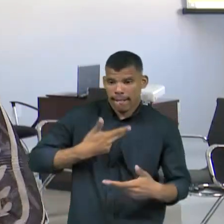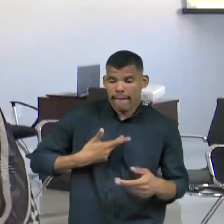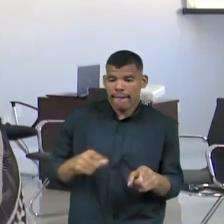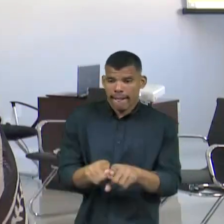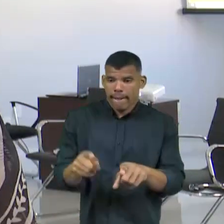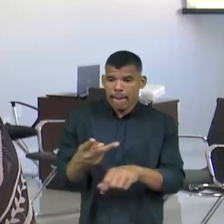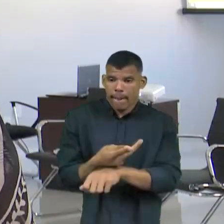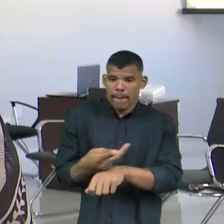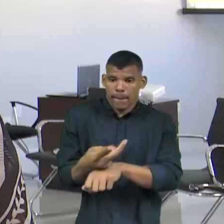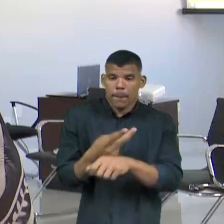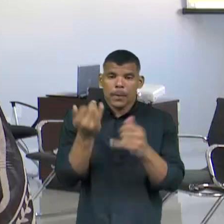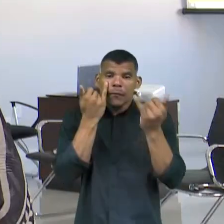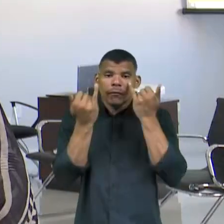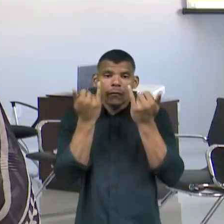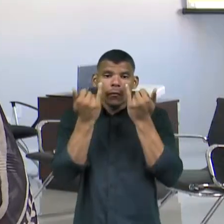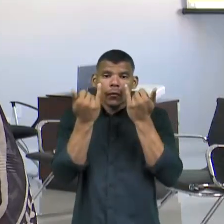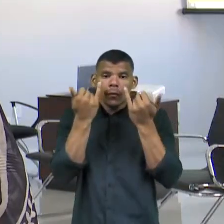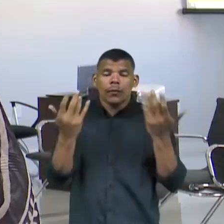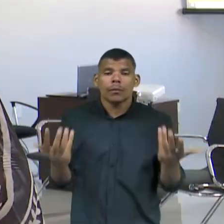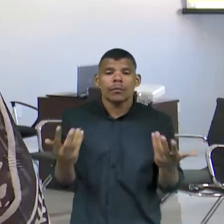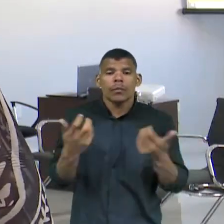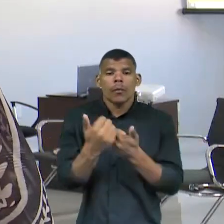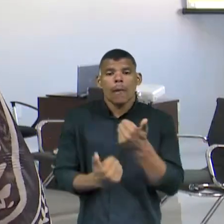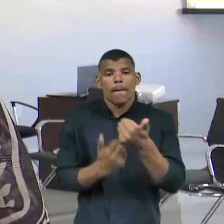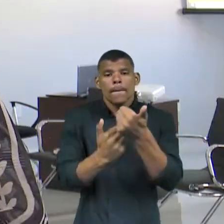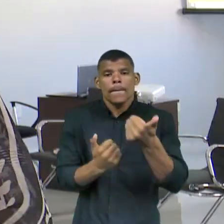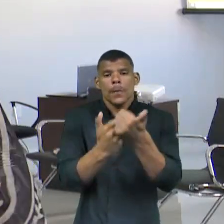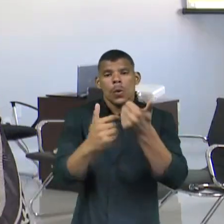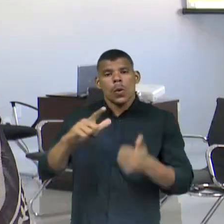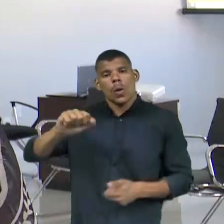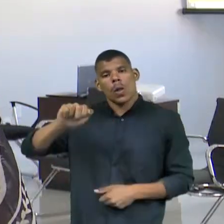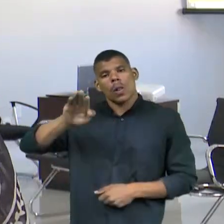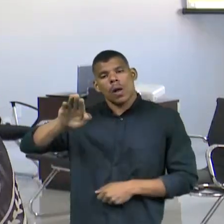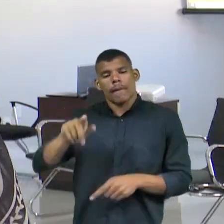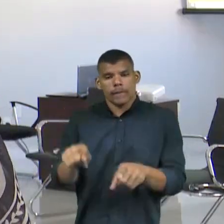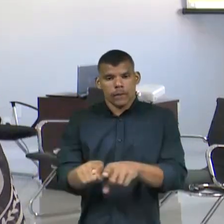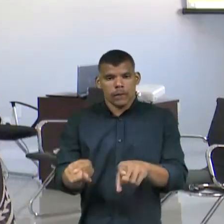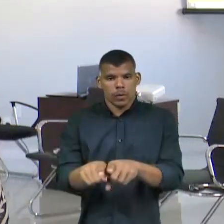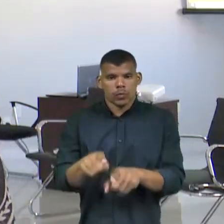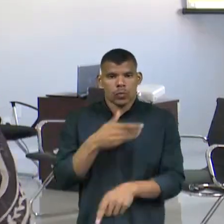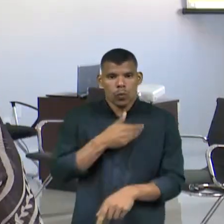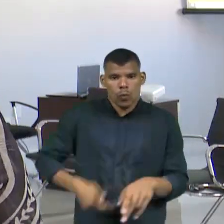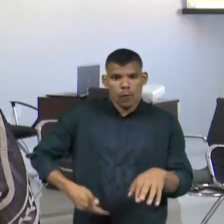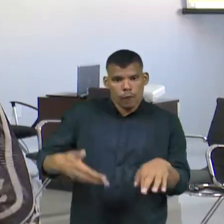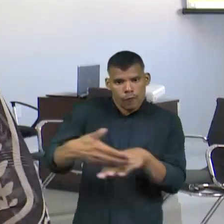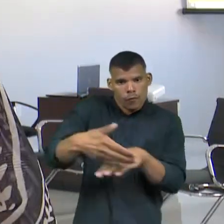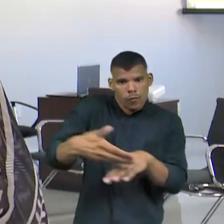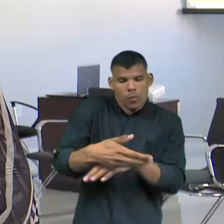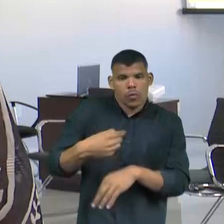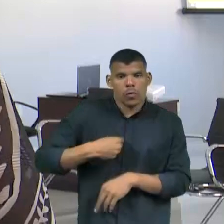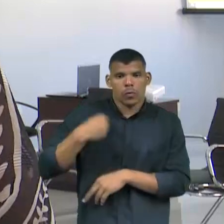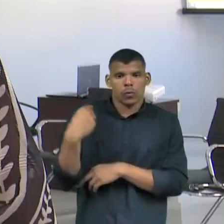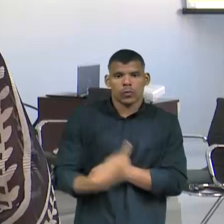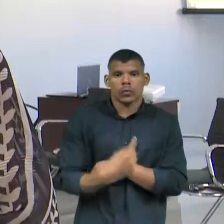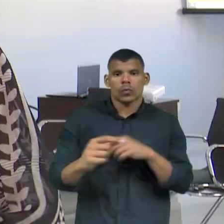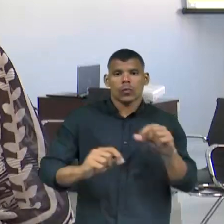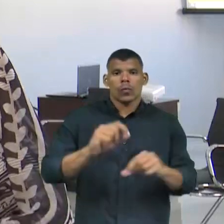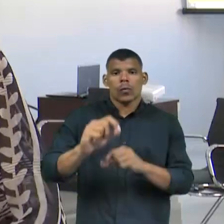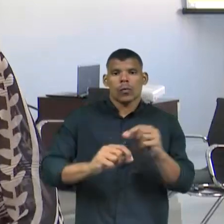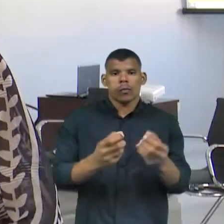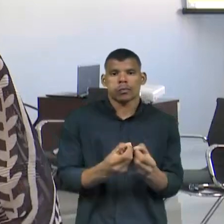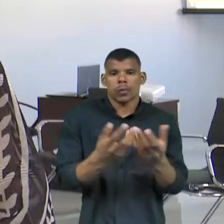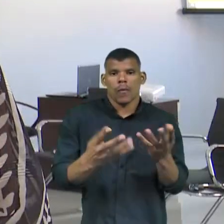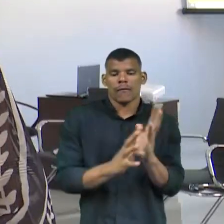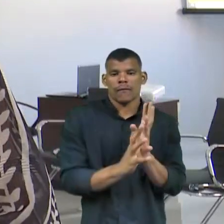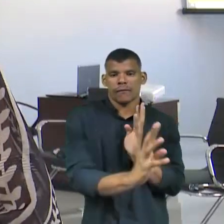buscar informações e o apoio também do Laboratório Iris, que faz parte do governo, para que a gente possa estar aí qualificando essa fila e tendo